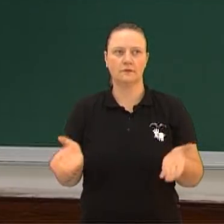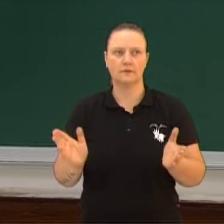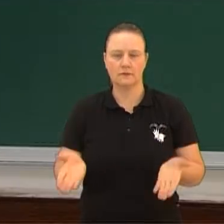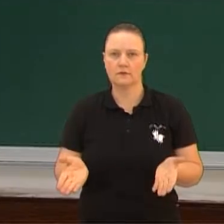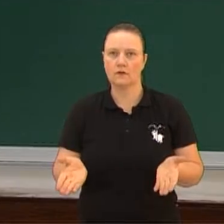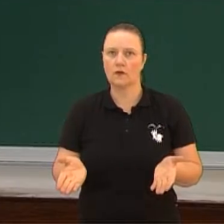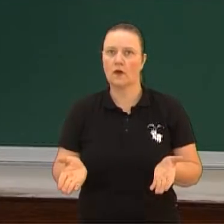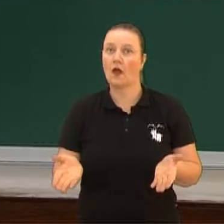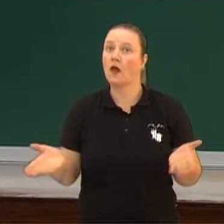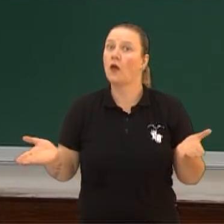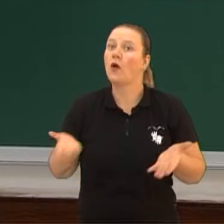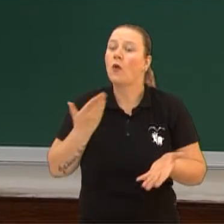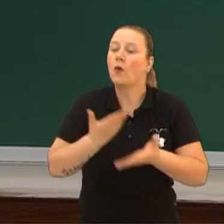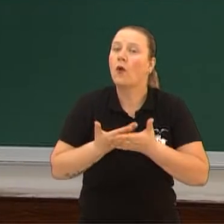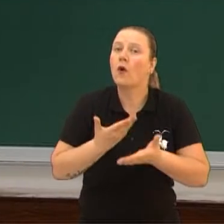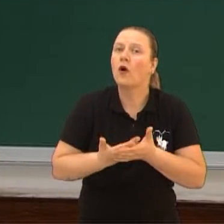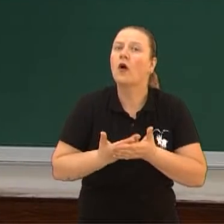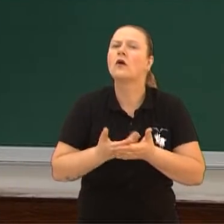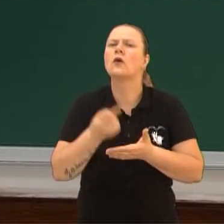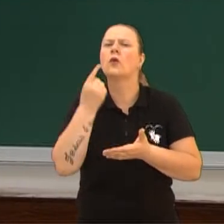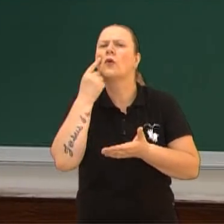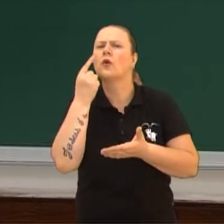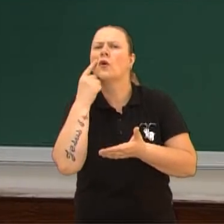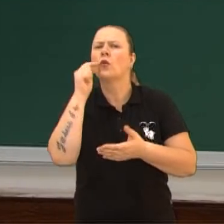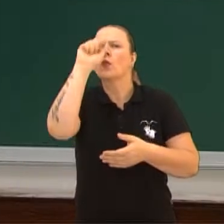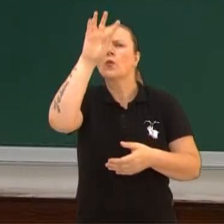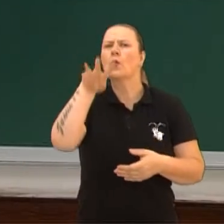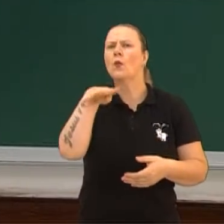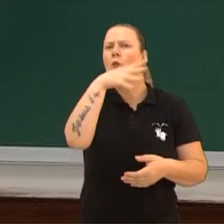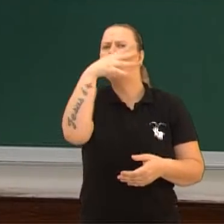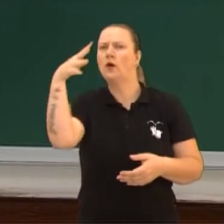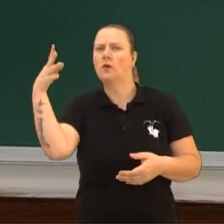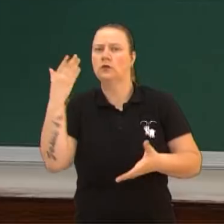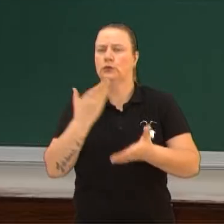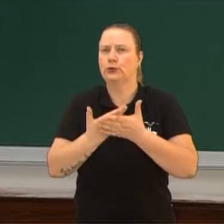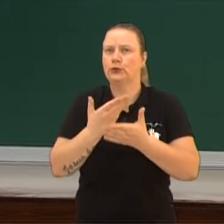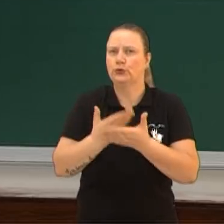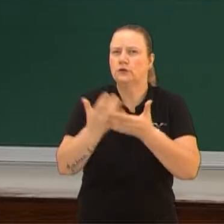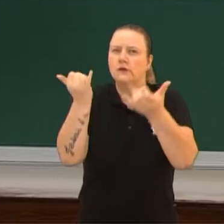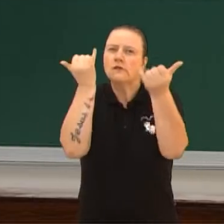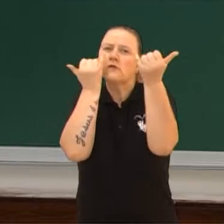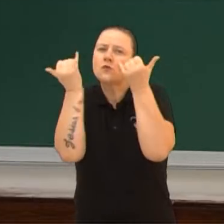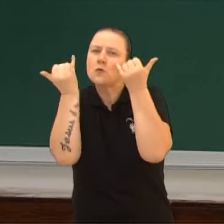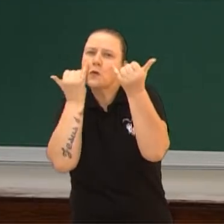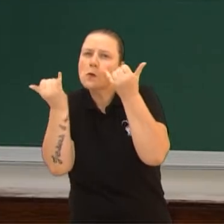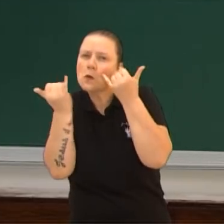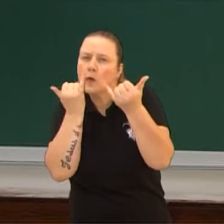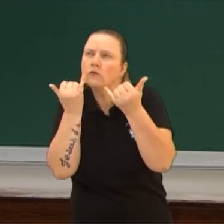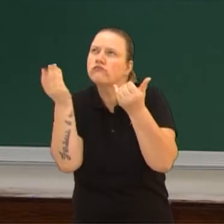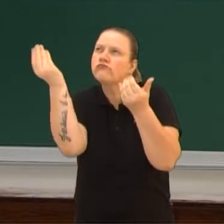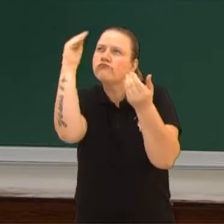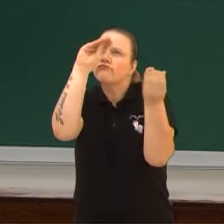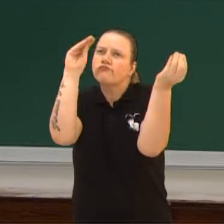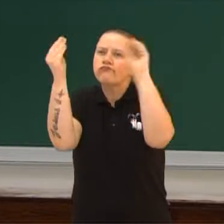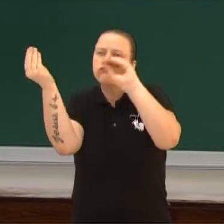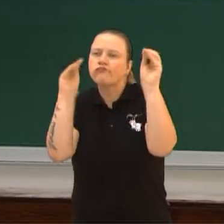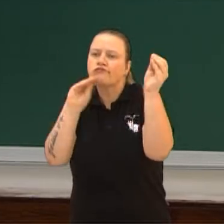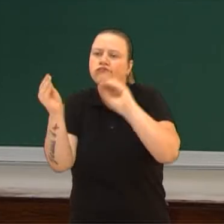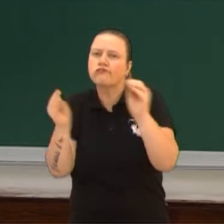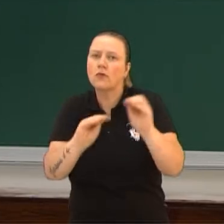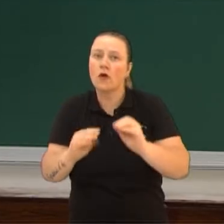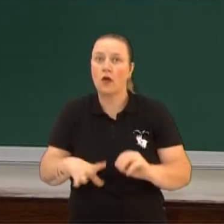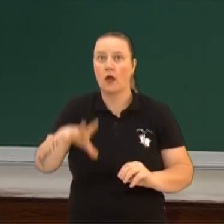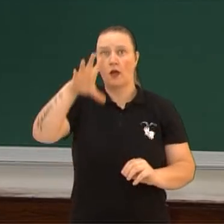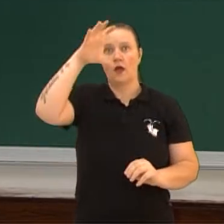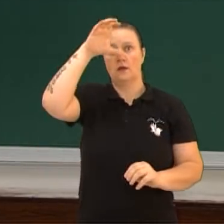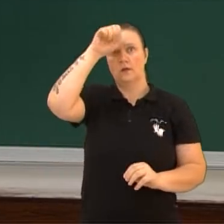Nesta aula, o que nós vimos? Estruturas de tabelas, né? Estudamos seus elementos e aprendemos a construir, né? O